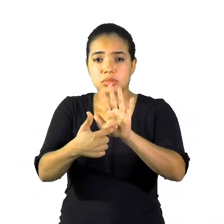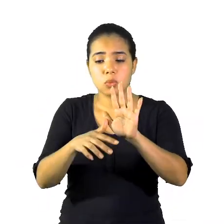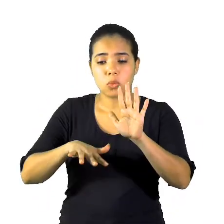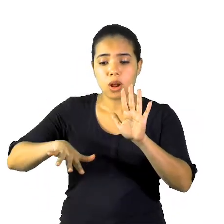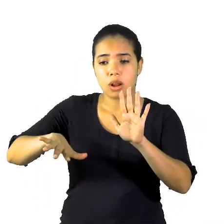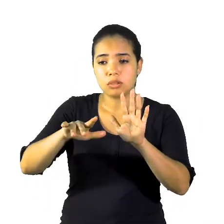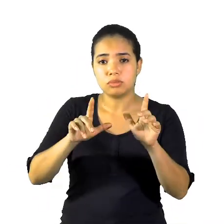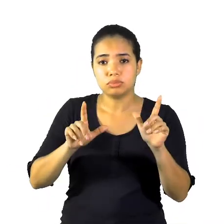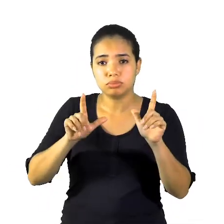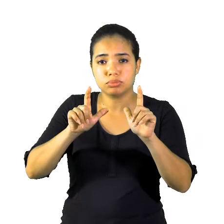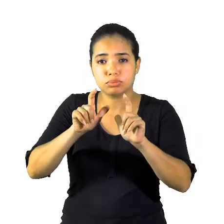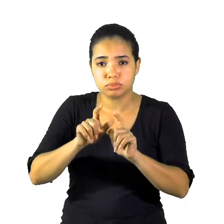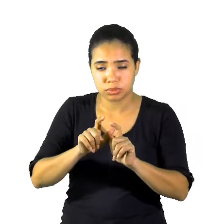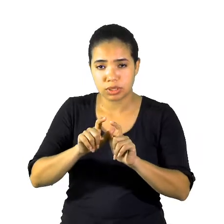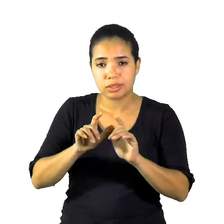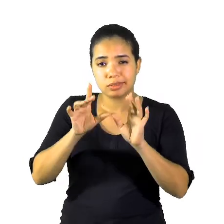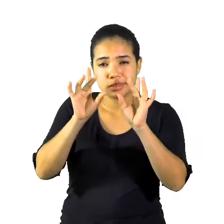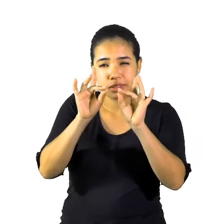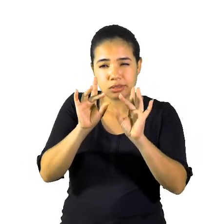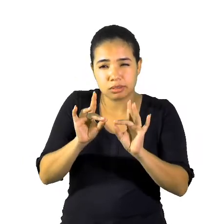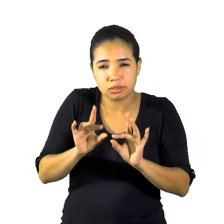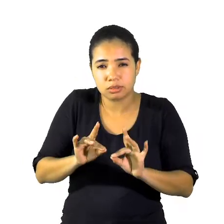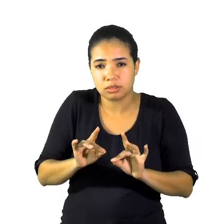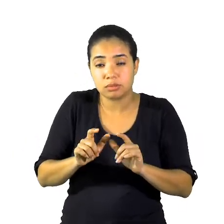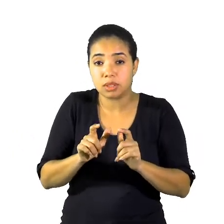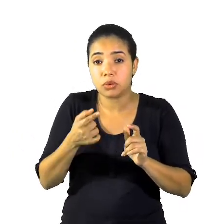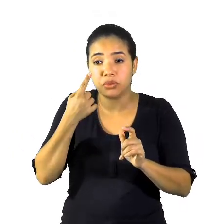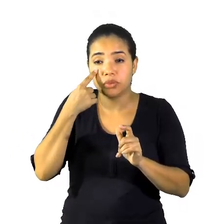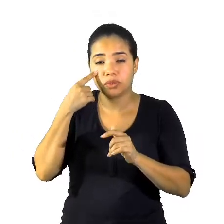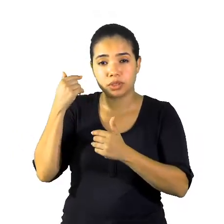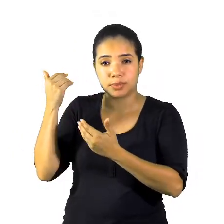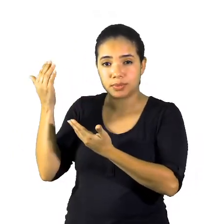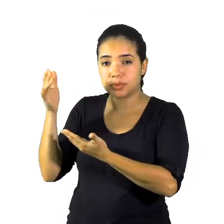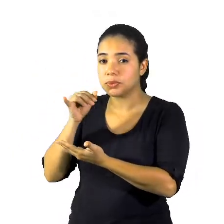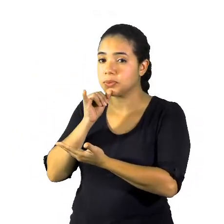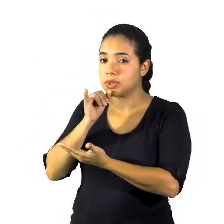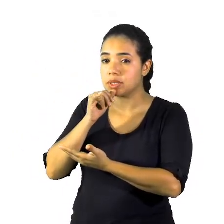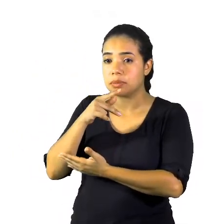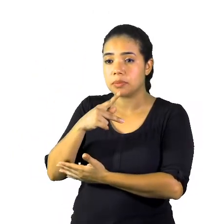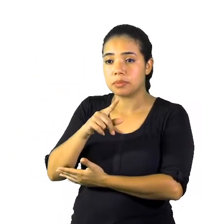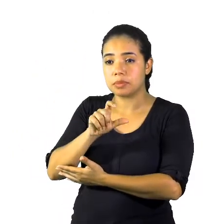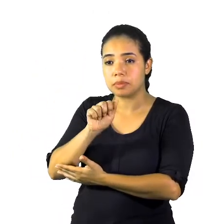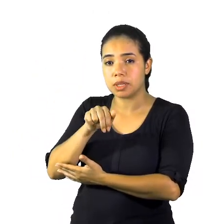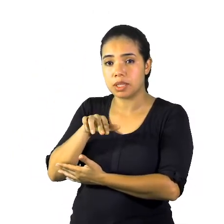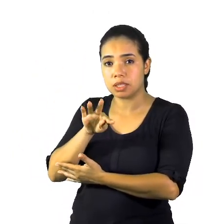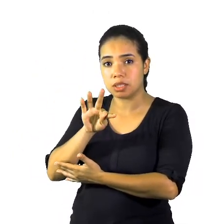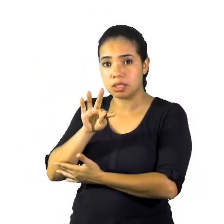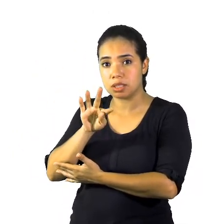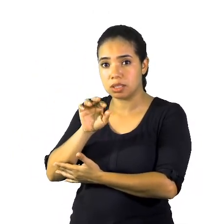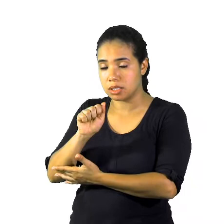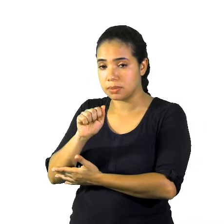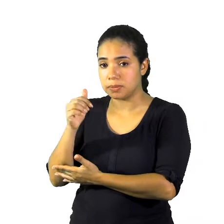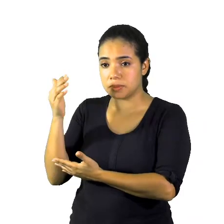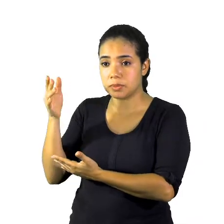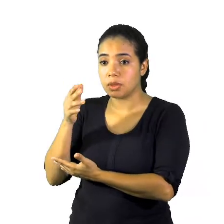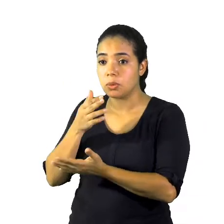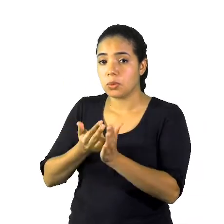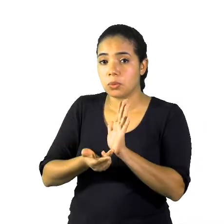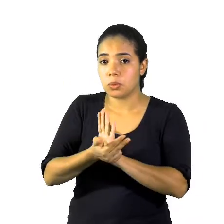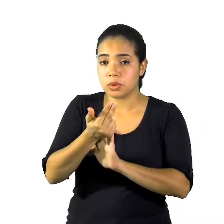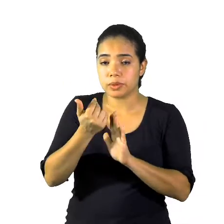muito pequena e um nível de detalhamento maior. Vamos olhar? Olha, um exemplo de planta. Por exemplo, quando eu tenho que fazer desenhos